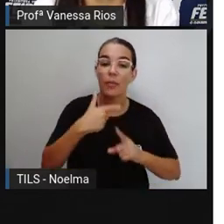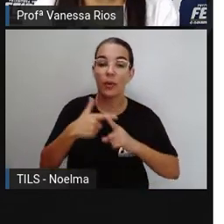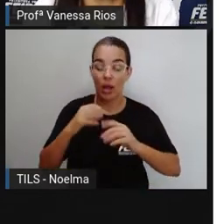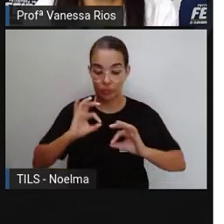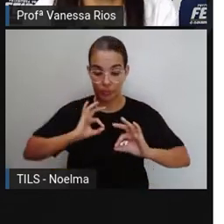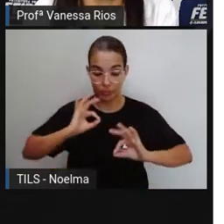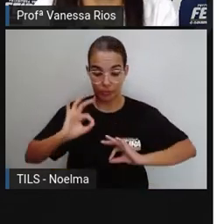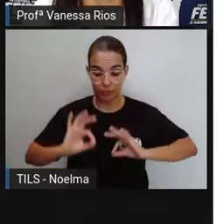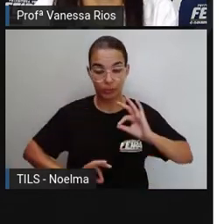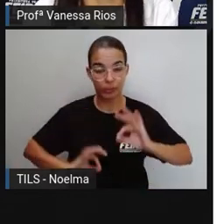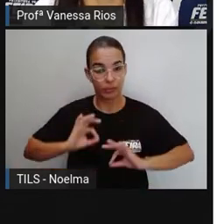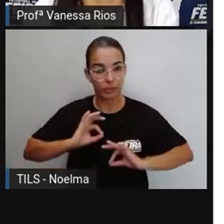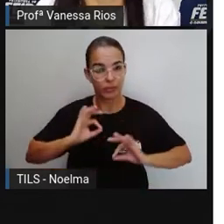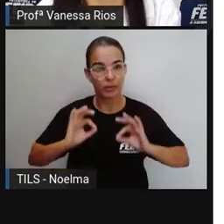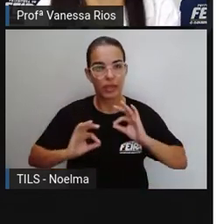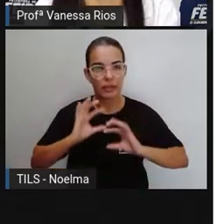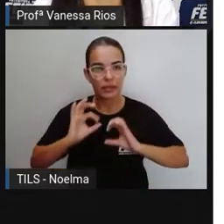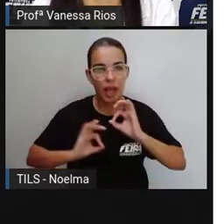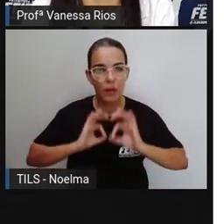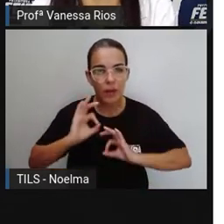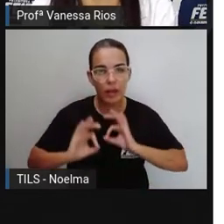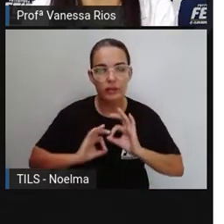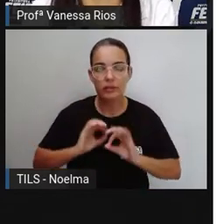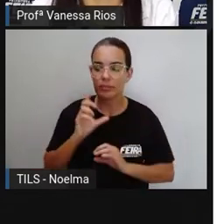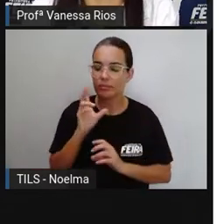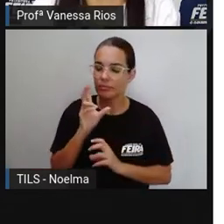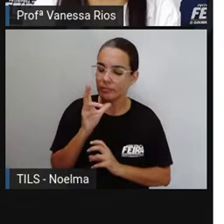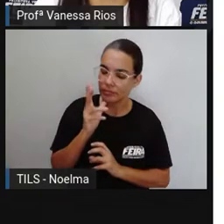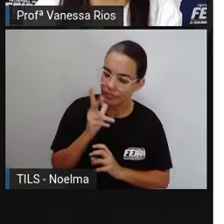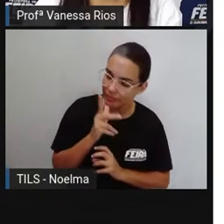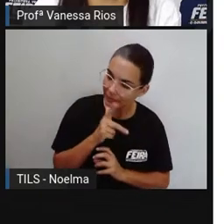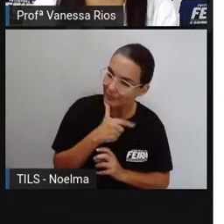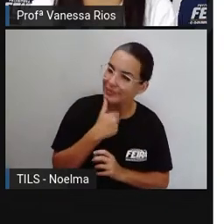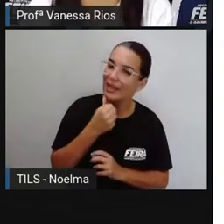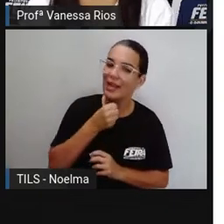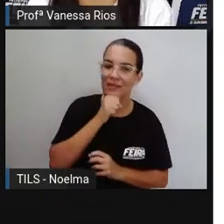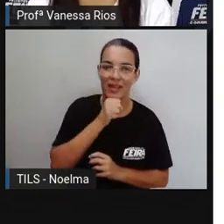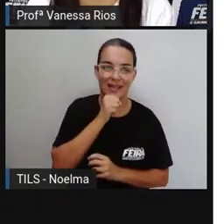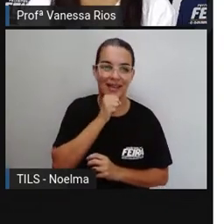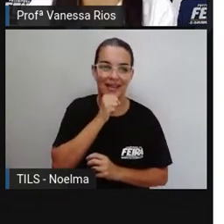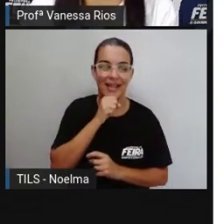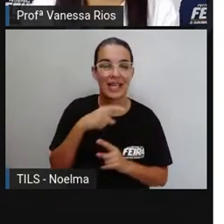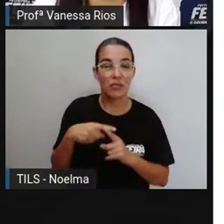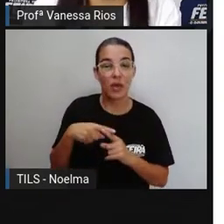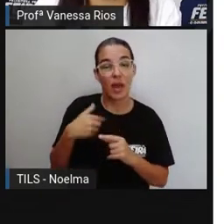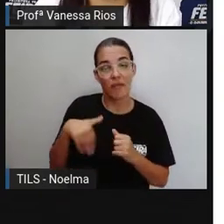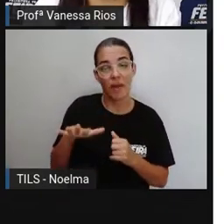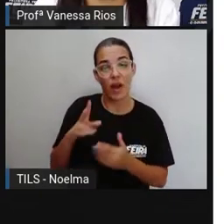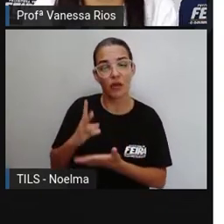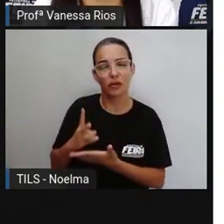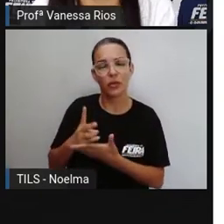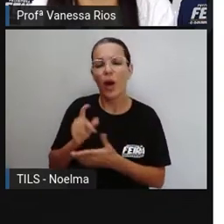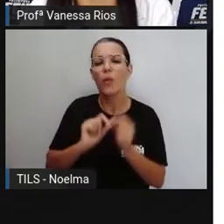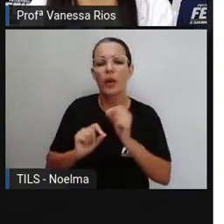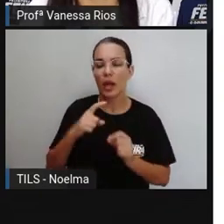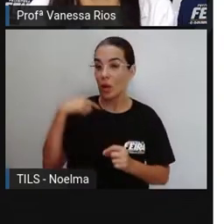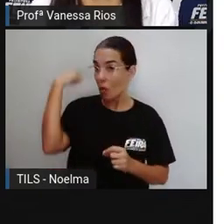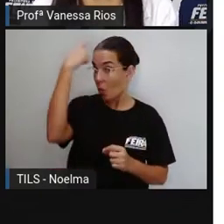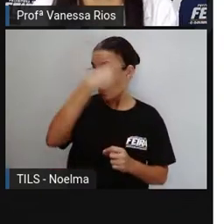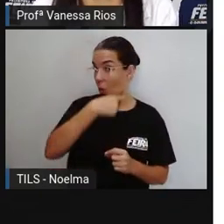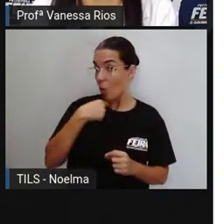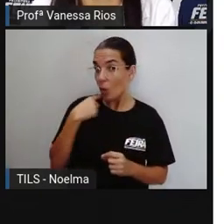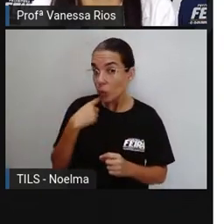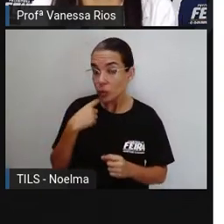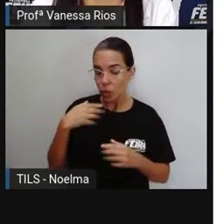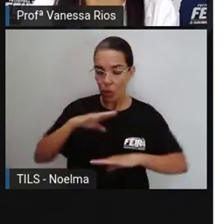envelhecem mais lentamente. Então a pessoa vai se manter mais jovem, né, em relação não só a aparência física, mas